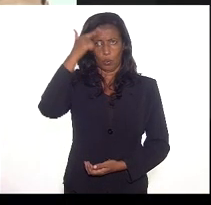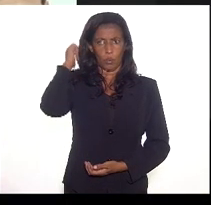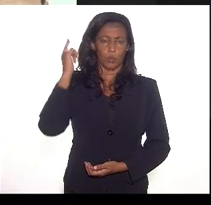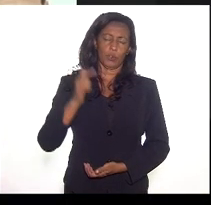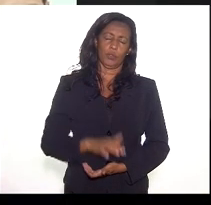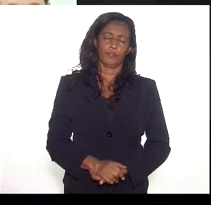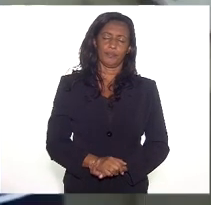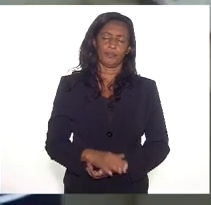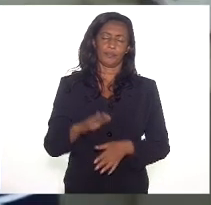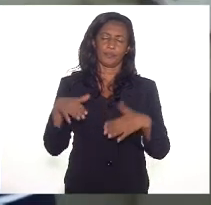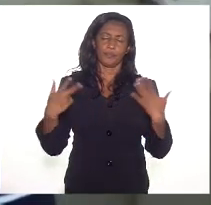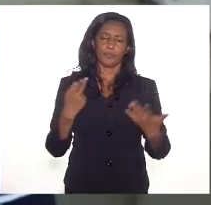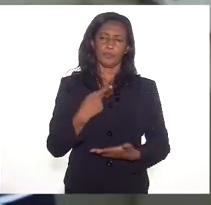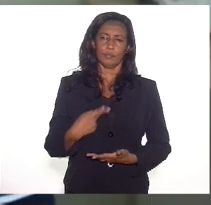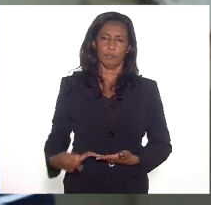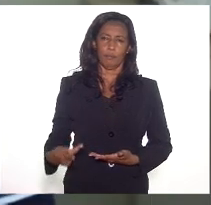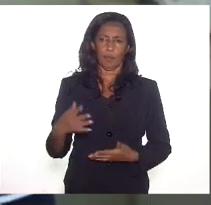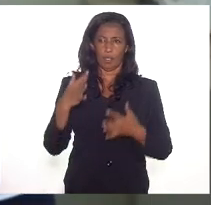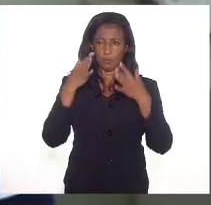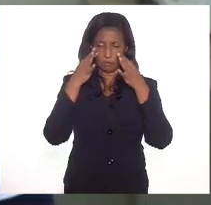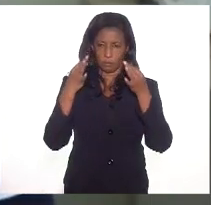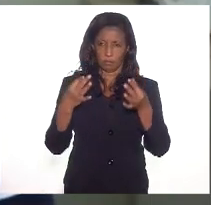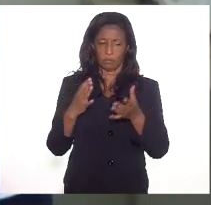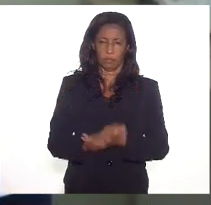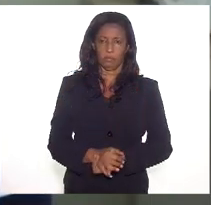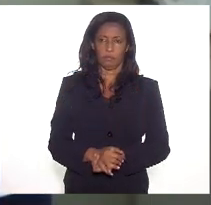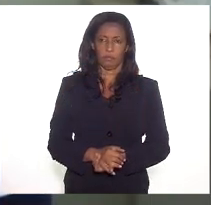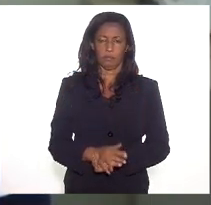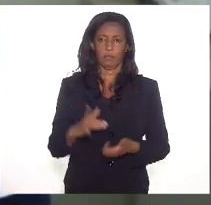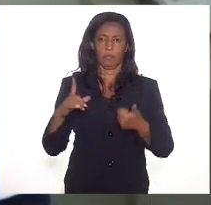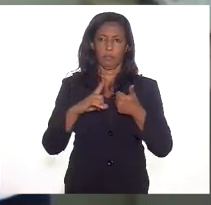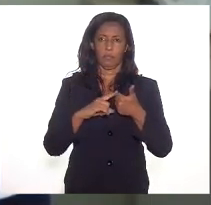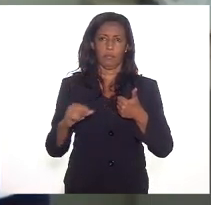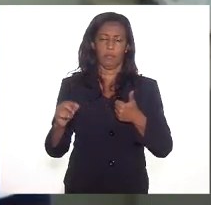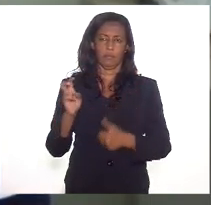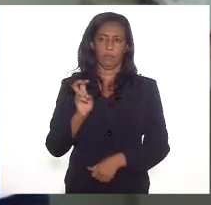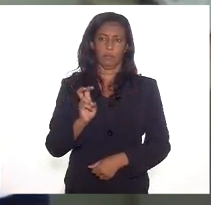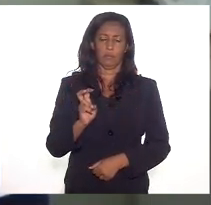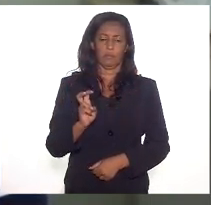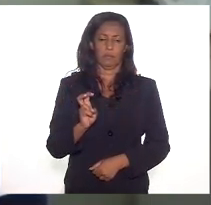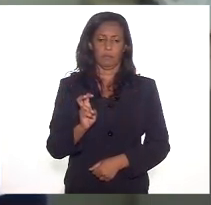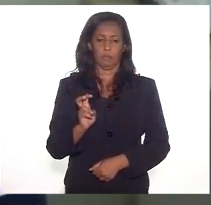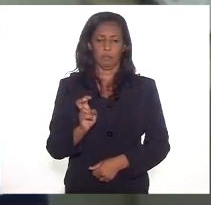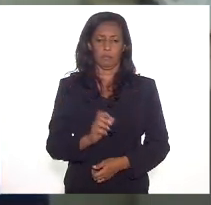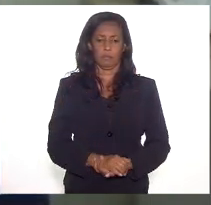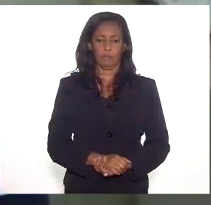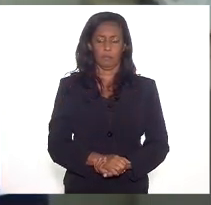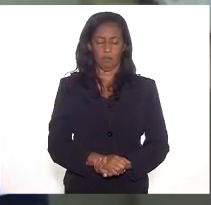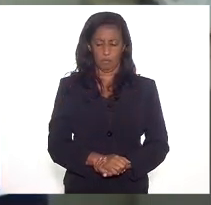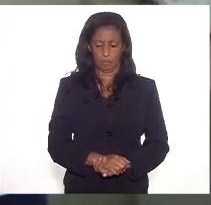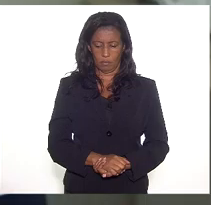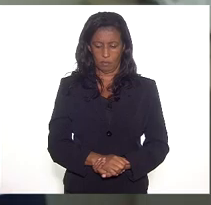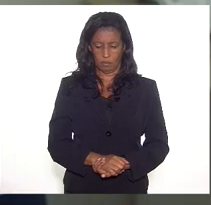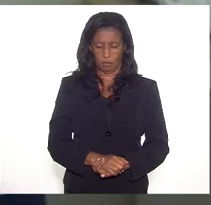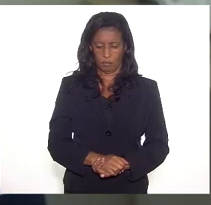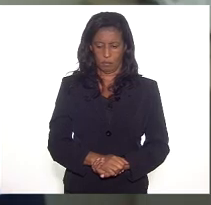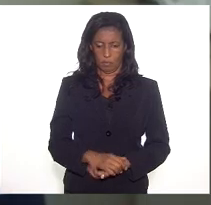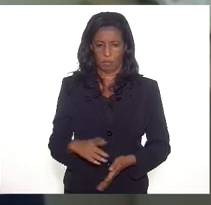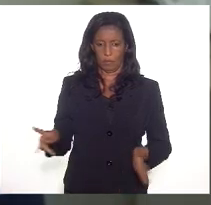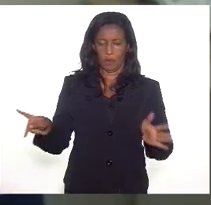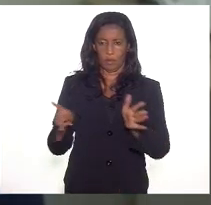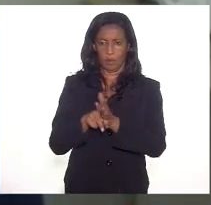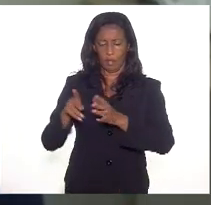Senhor presidente, eu queria chamar a atenção que no artigo 5º está escrito assim: compete ao Instituto